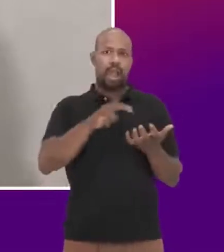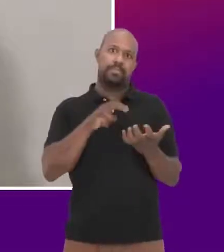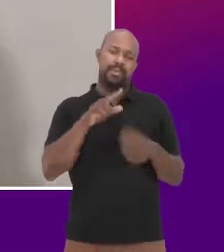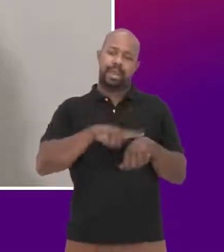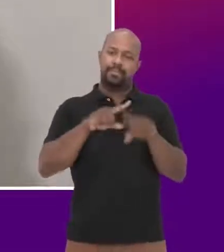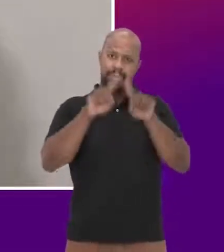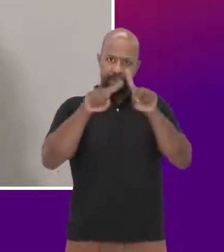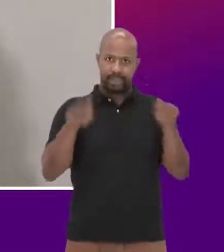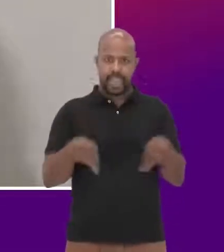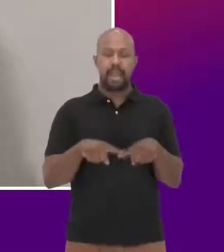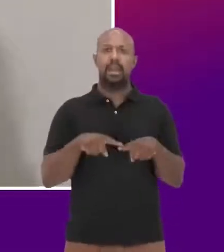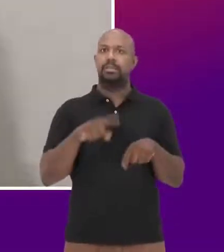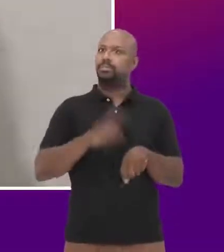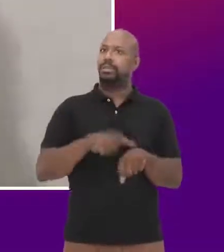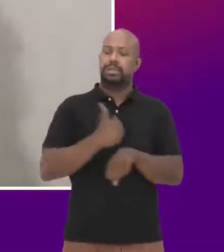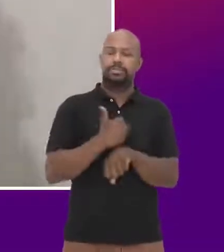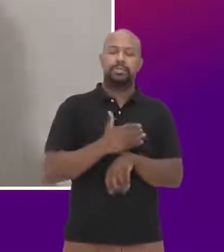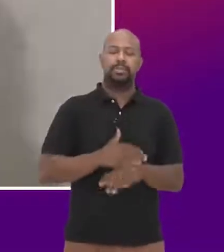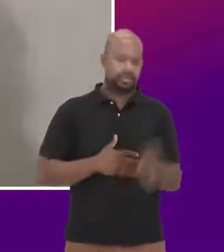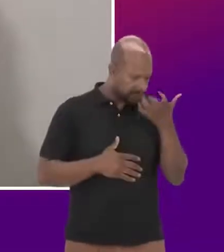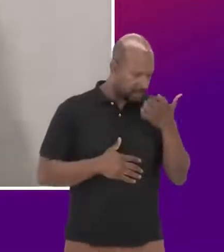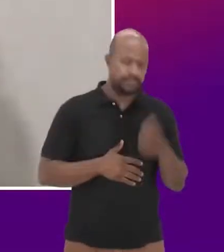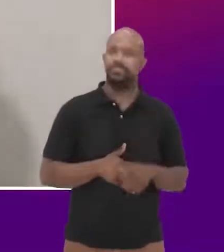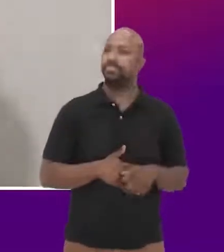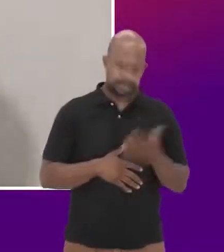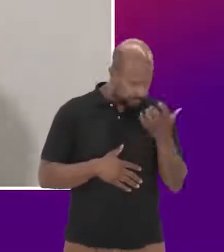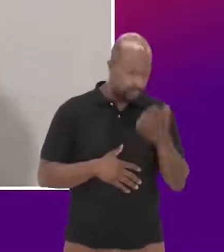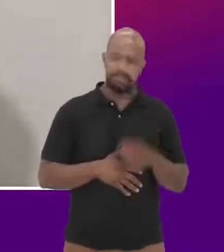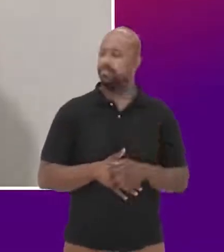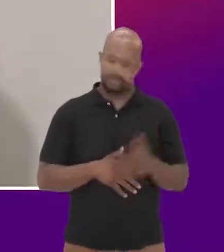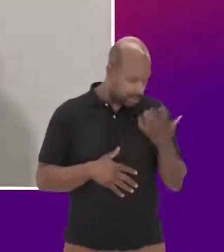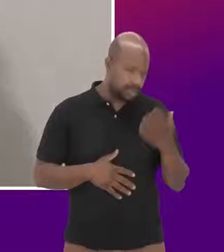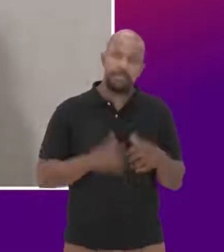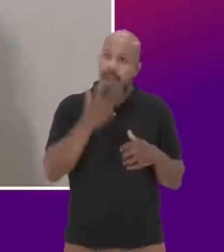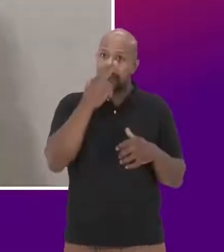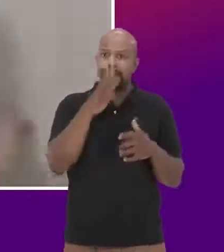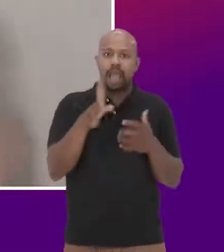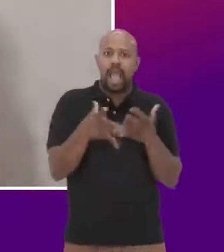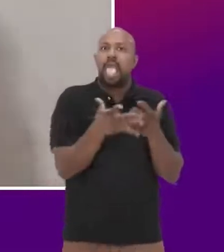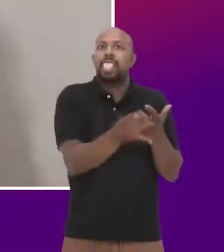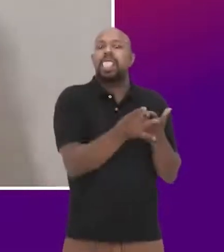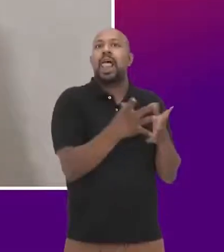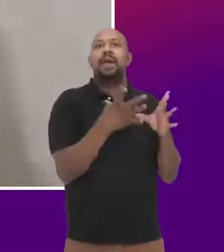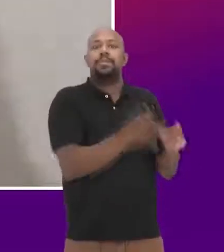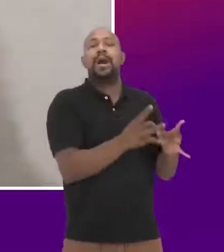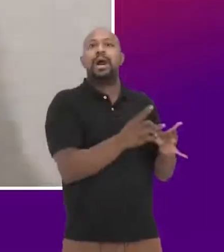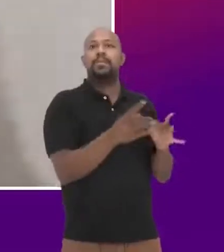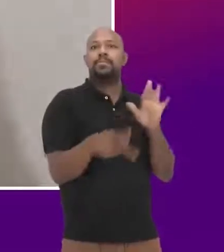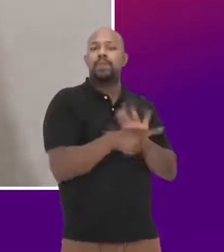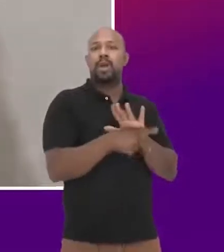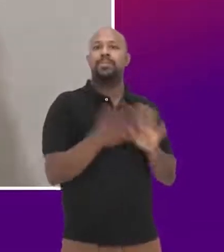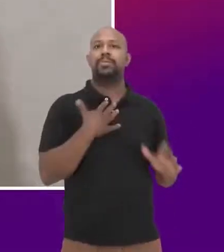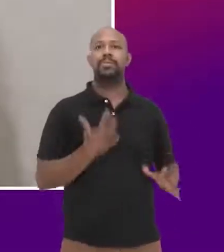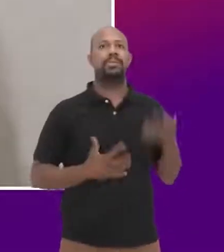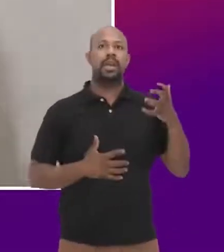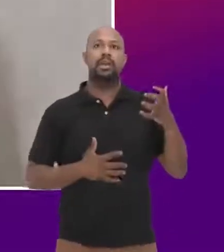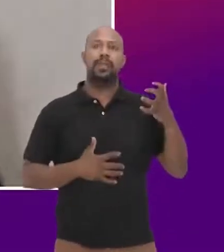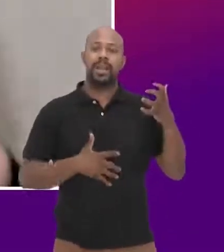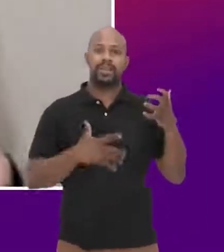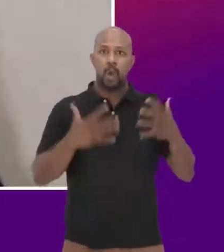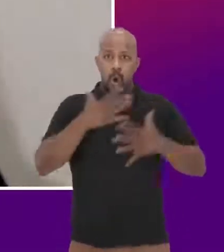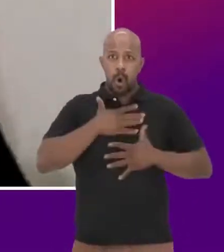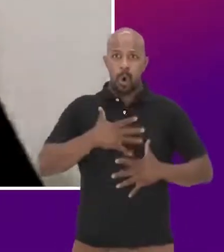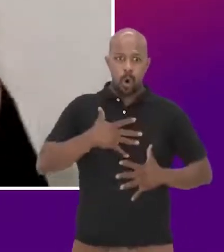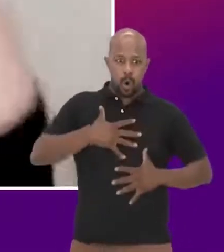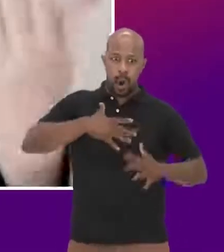para essa tela o tempo inteiro, inclusive fazendo parte da nossa mão, parte da nossa identidade, né, no